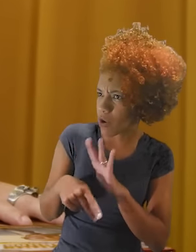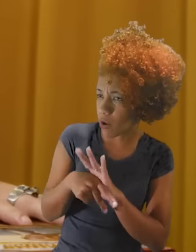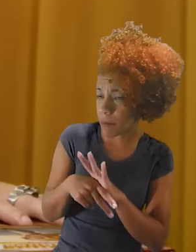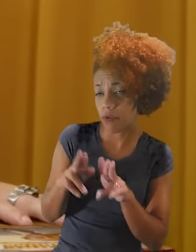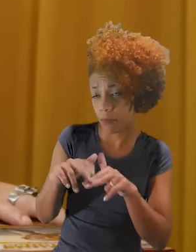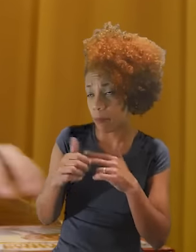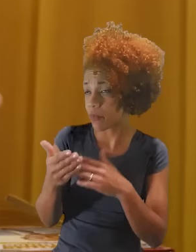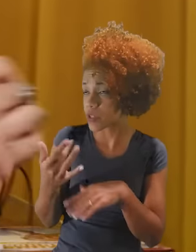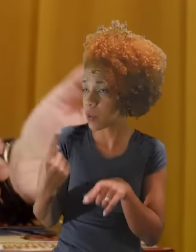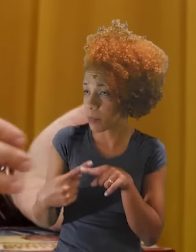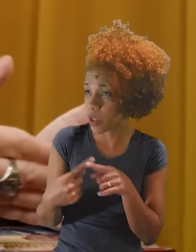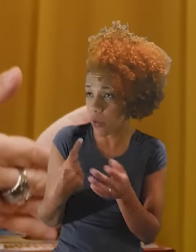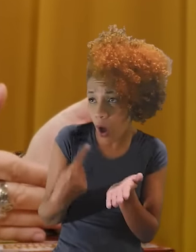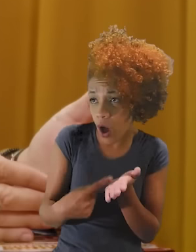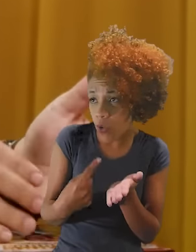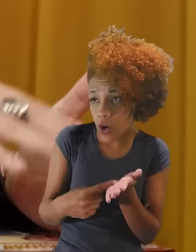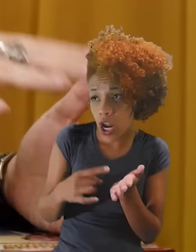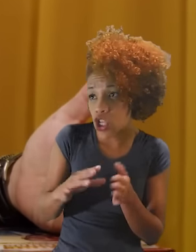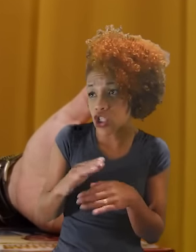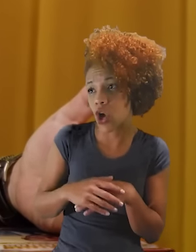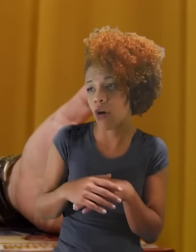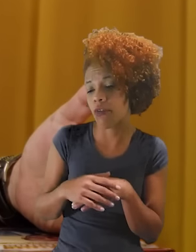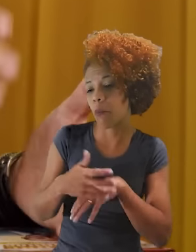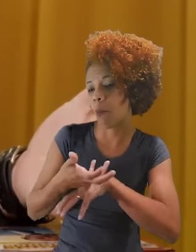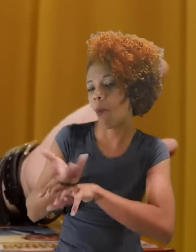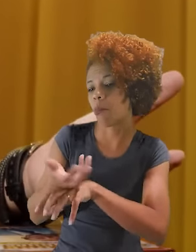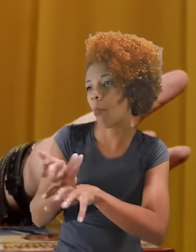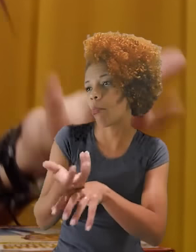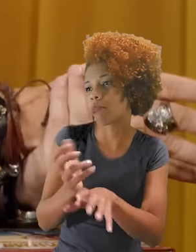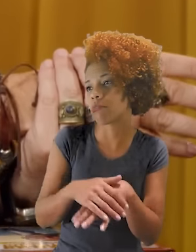próprio? Por isso, porque o acordo que eles fizeram era só brejo.